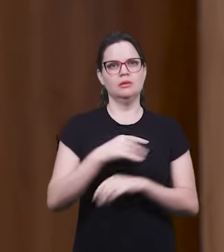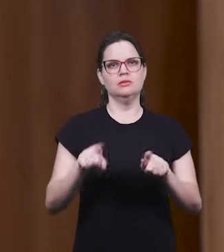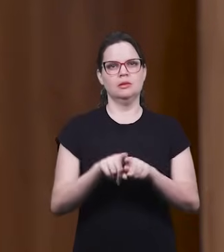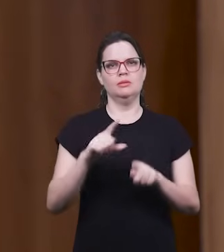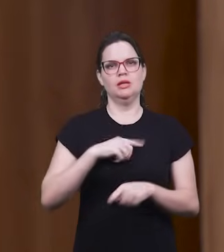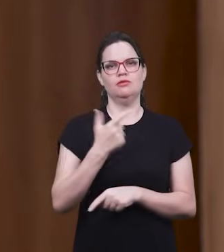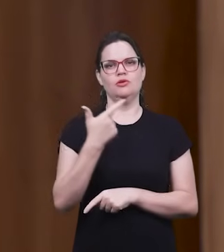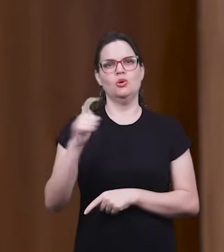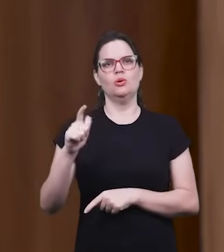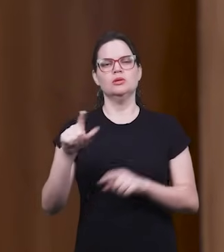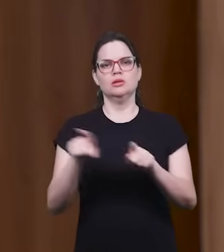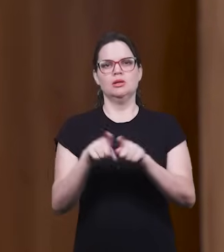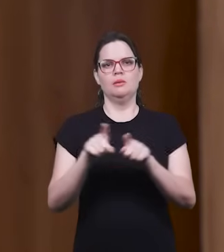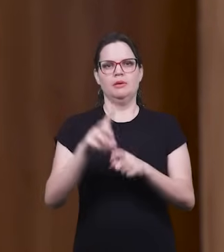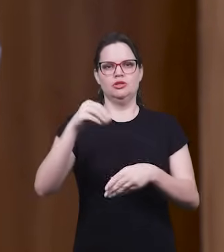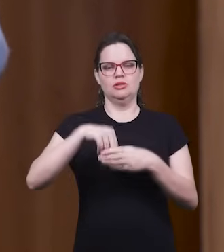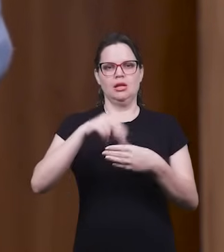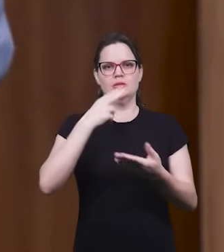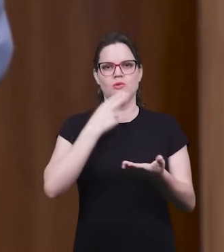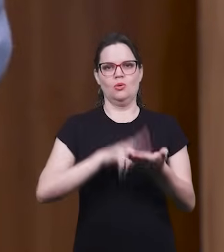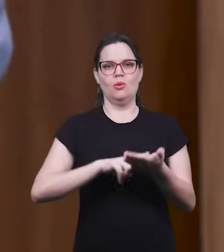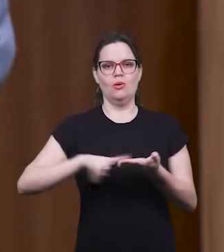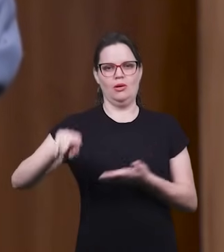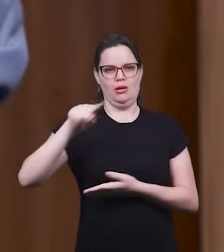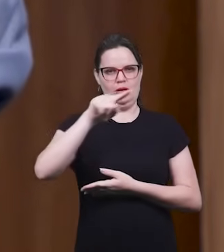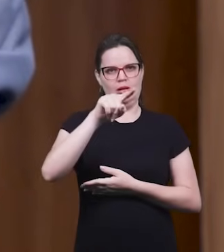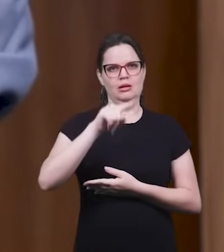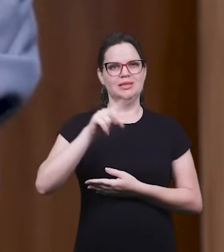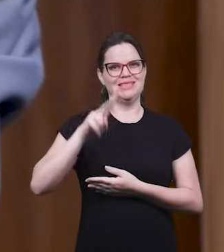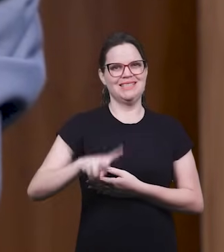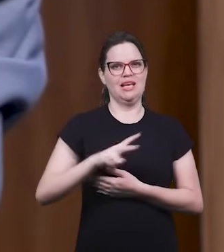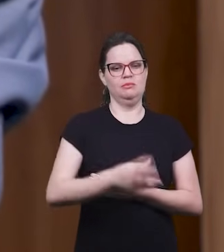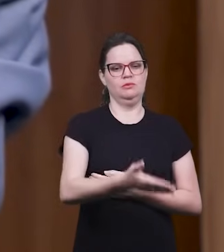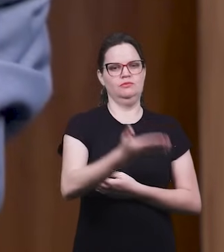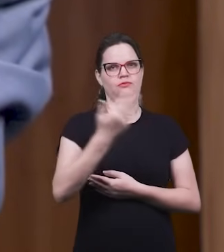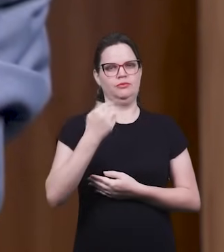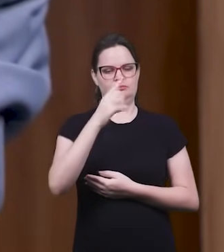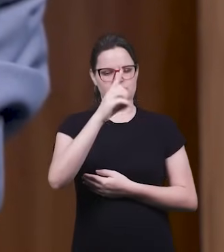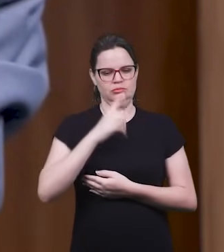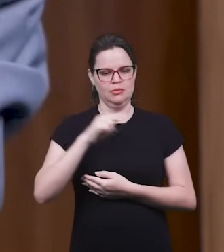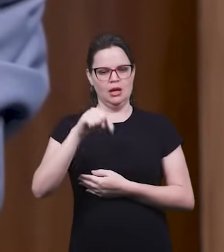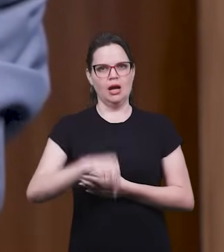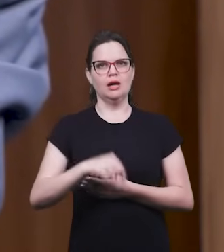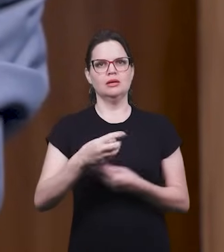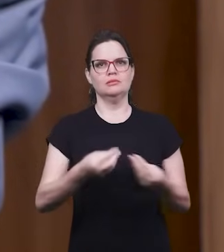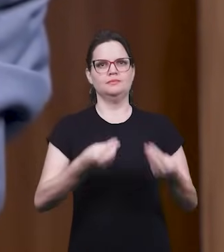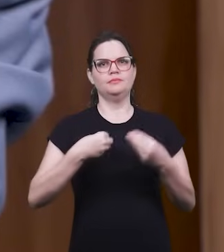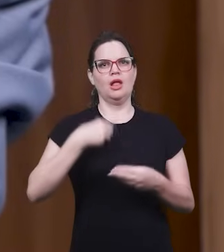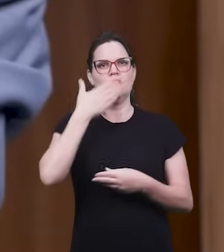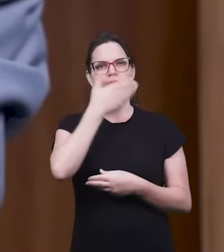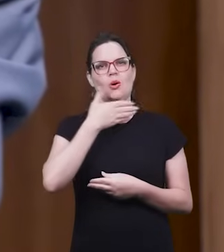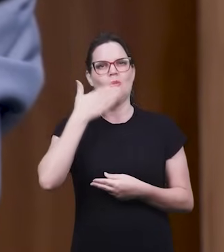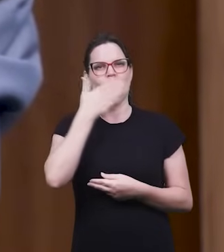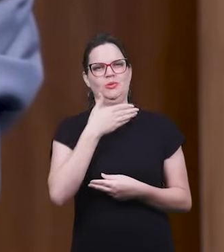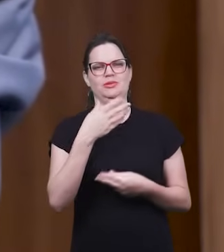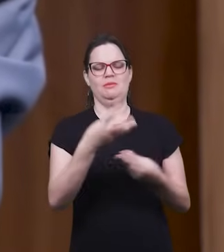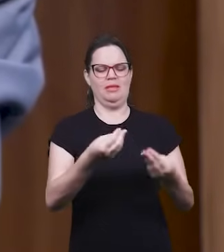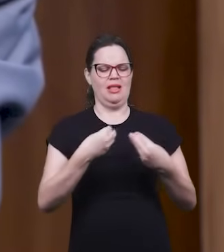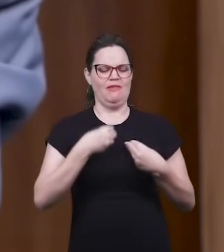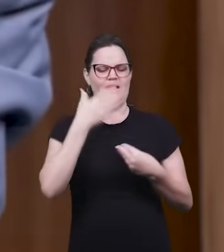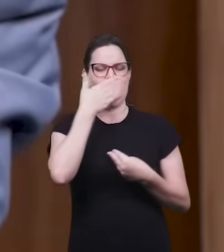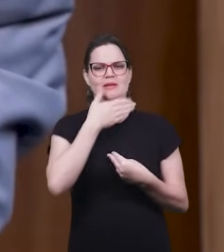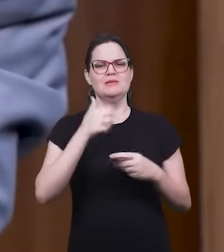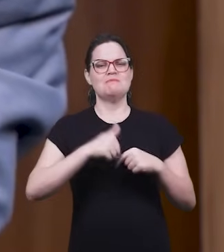Landry, que era dos Correios e Telégrafos, ele vinha frequentemente no consultório trazer doce, não sei o quê. Mas era a coisa